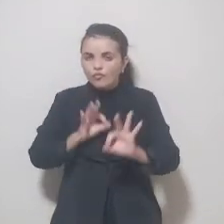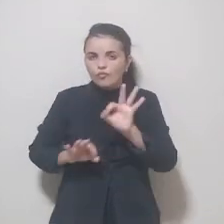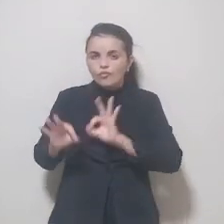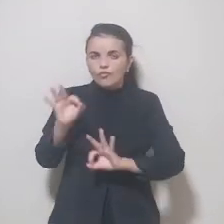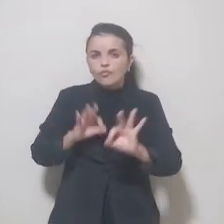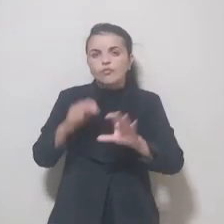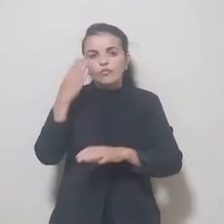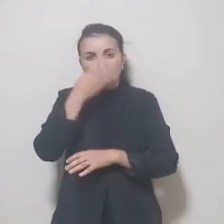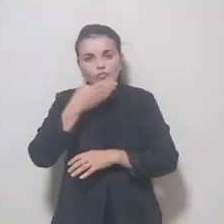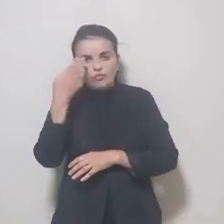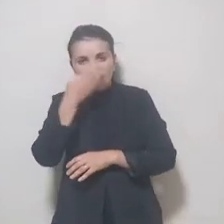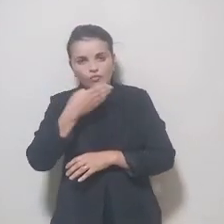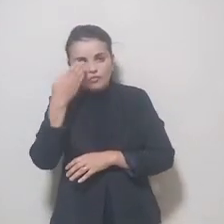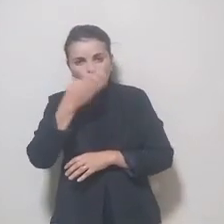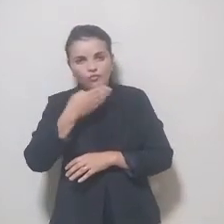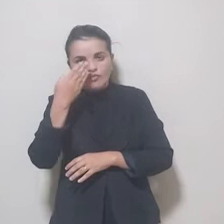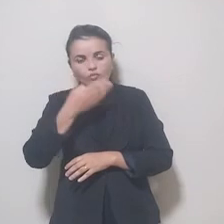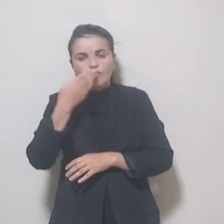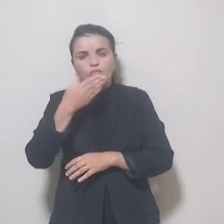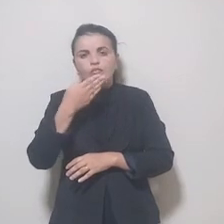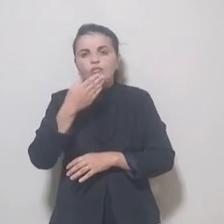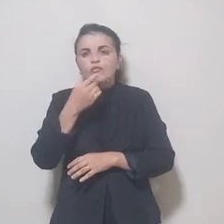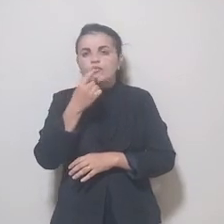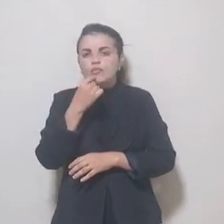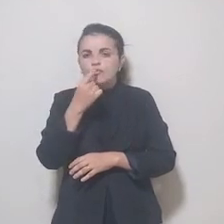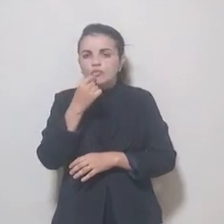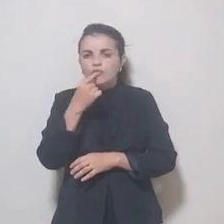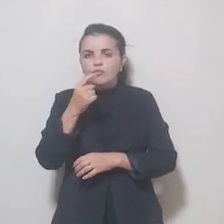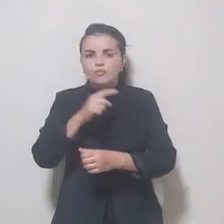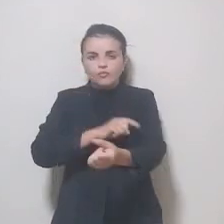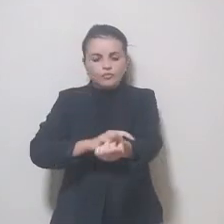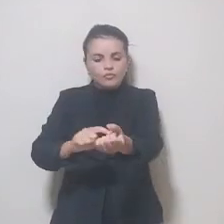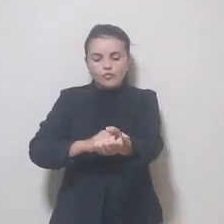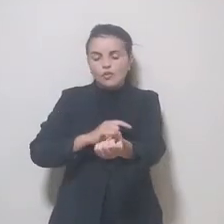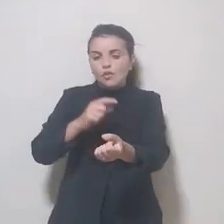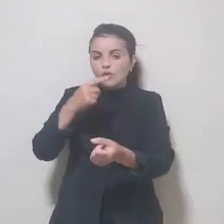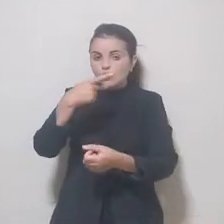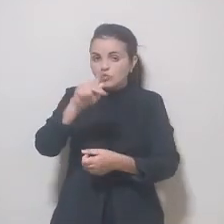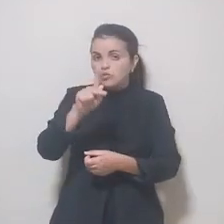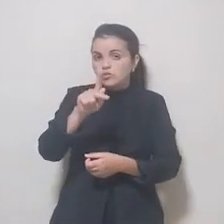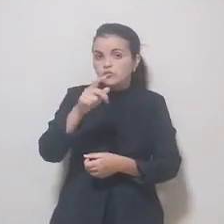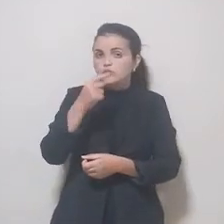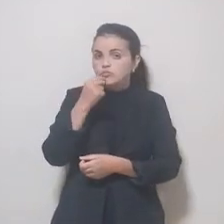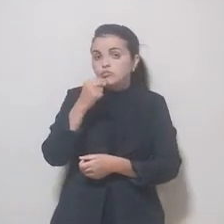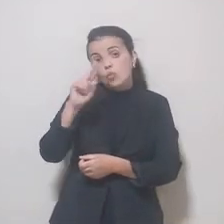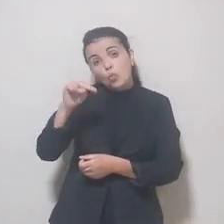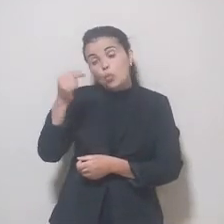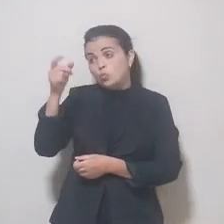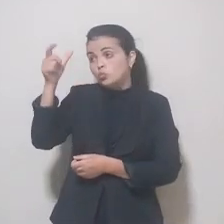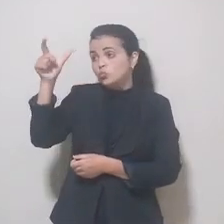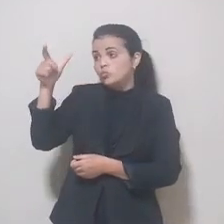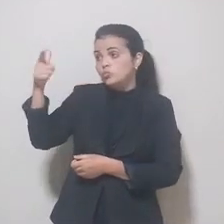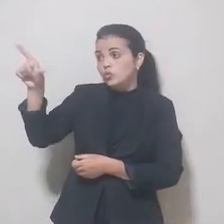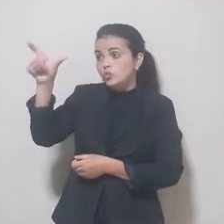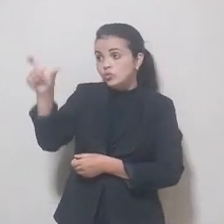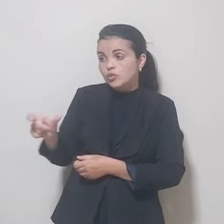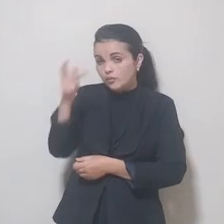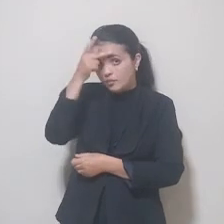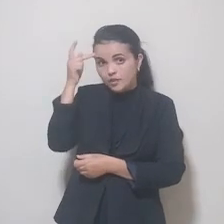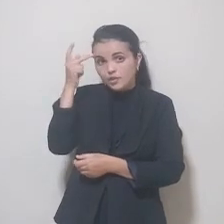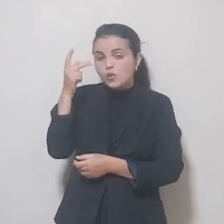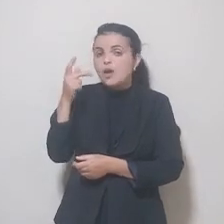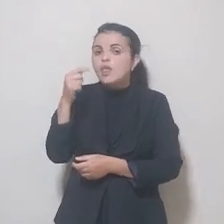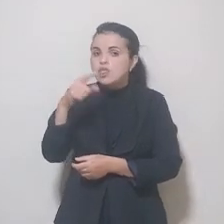de glicose, o controle de açúcar no meu sangue, ou no seu sangue, no sangue de qualquer outra pessoa. Então, algumas pessoas elas tomam insulina porque